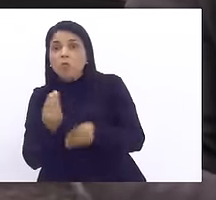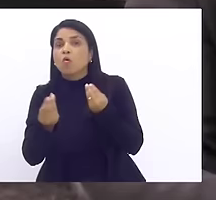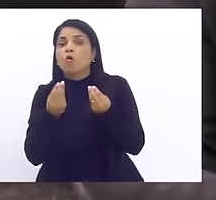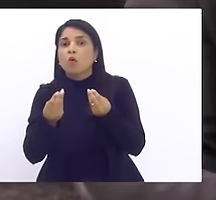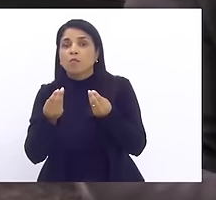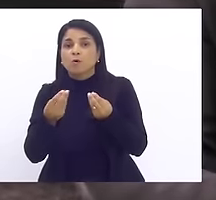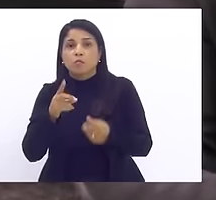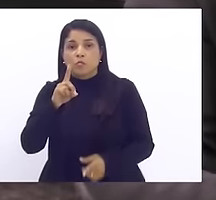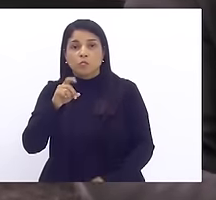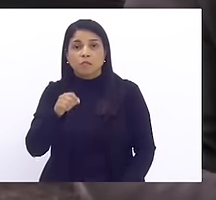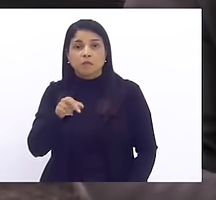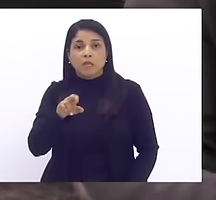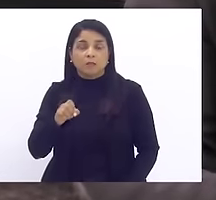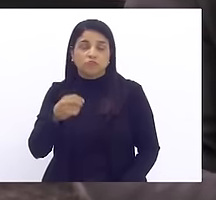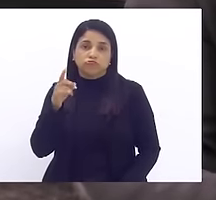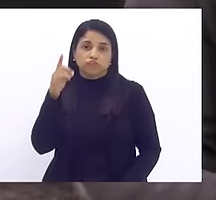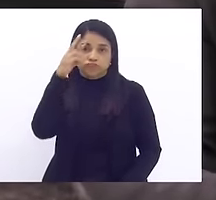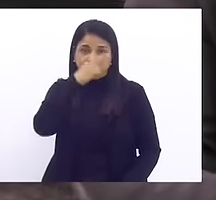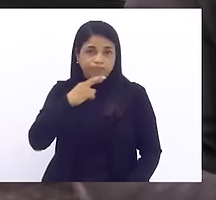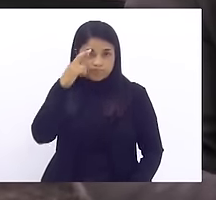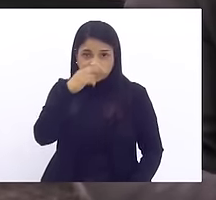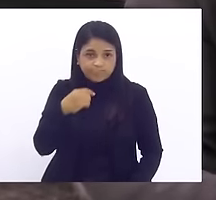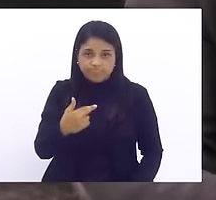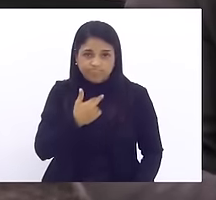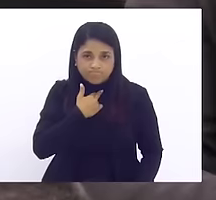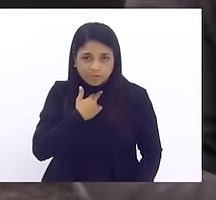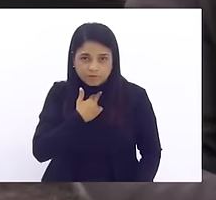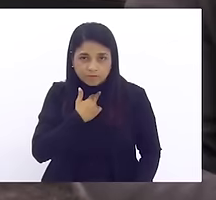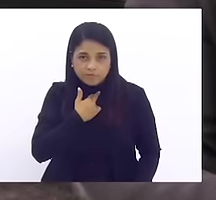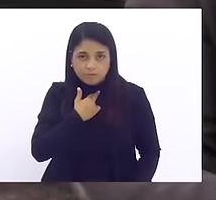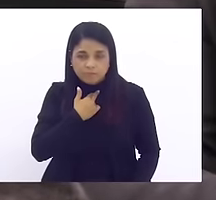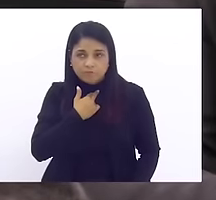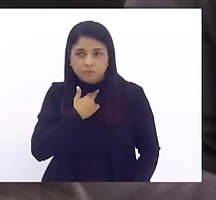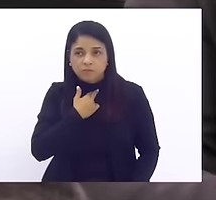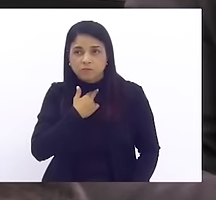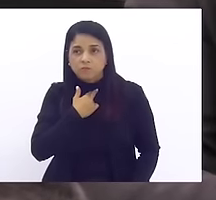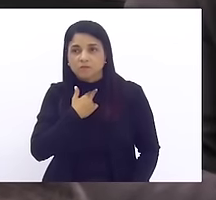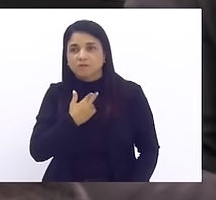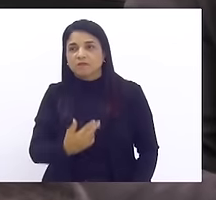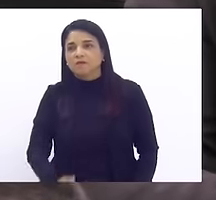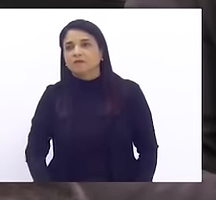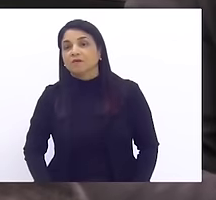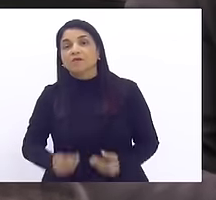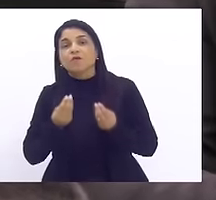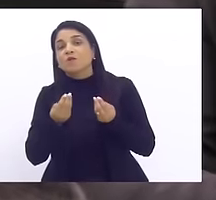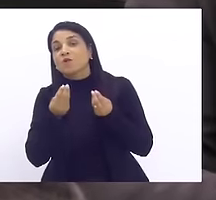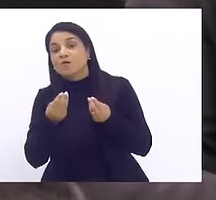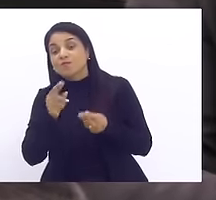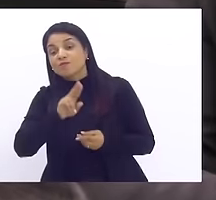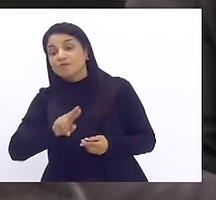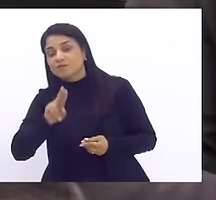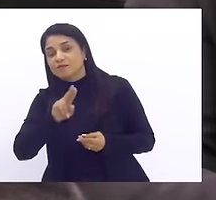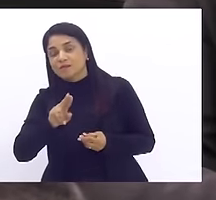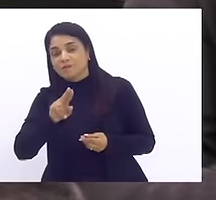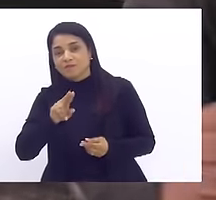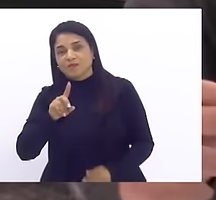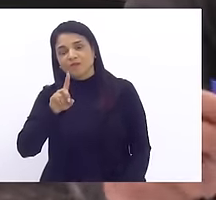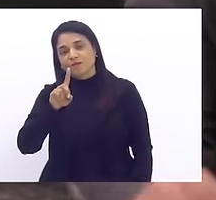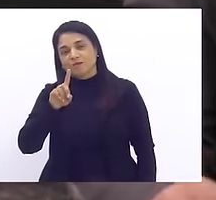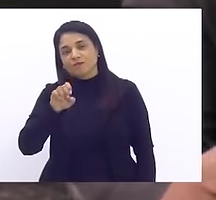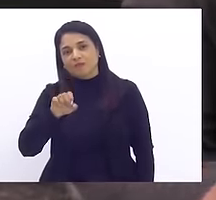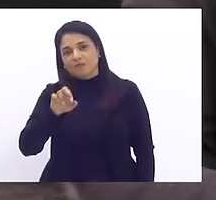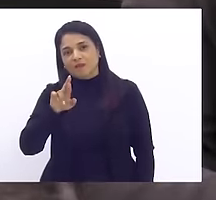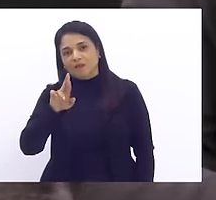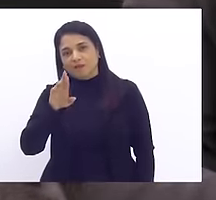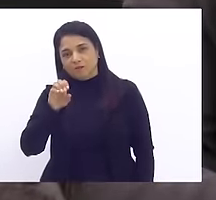de segurança nem de trânsito dentro não faz o Detro não está